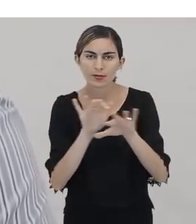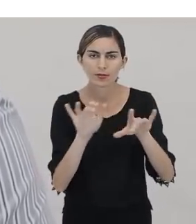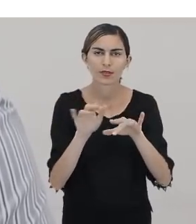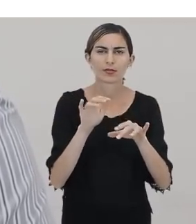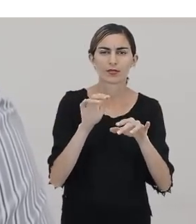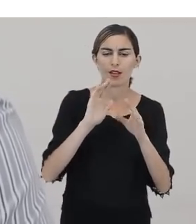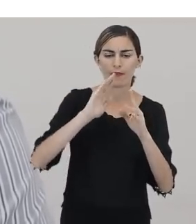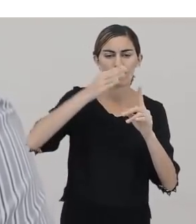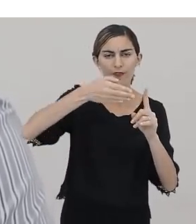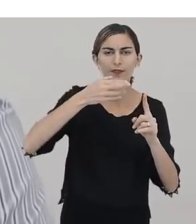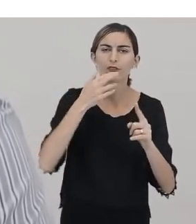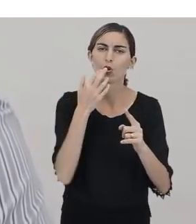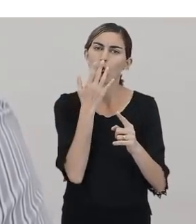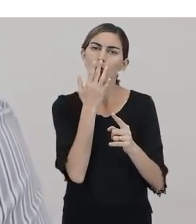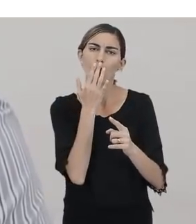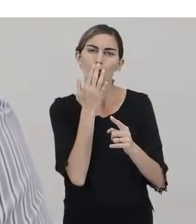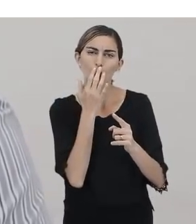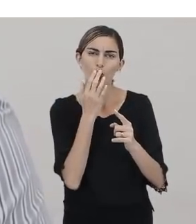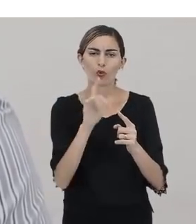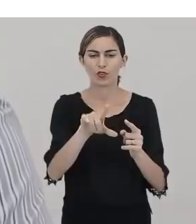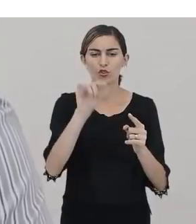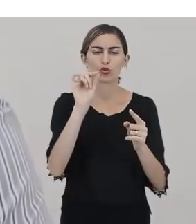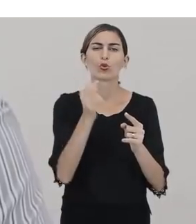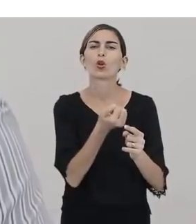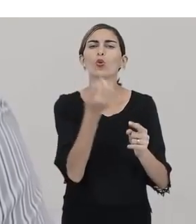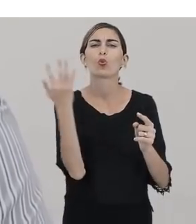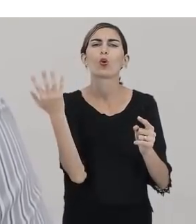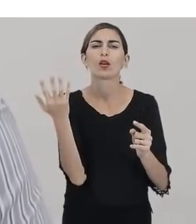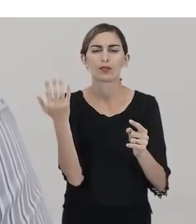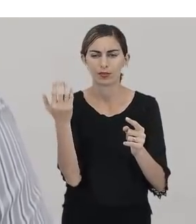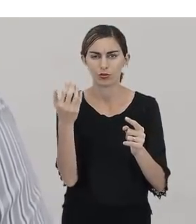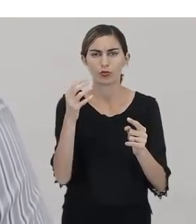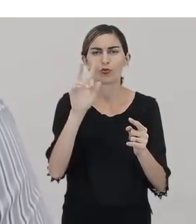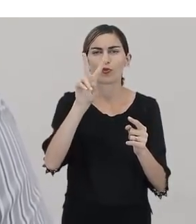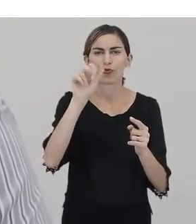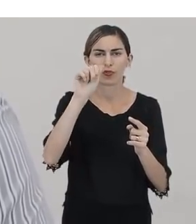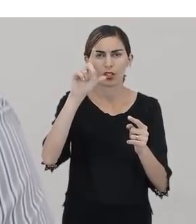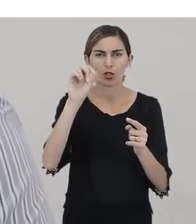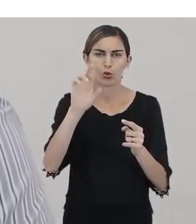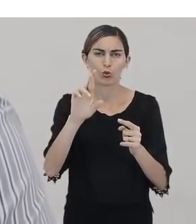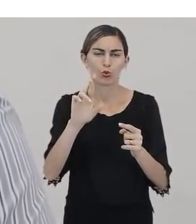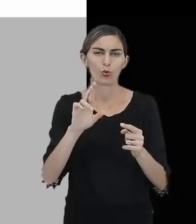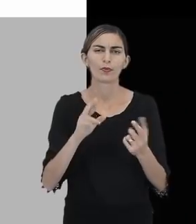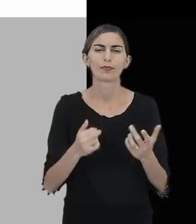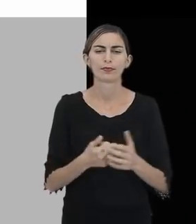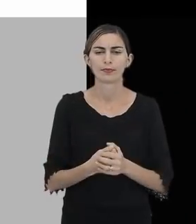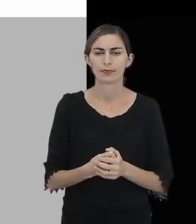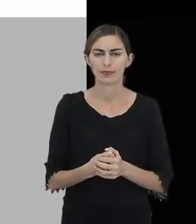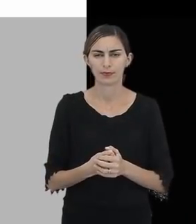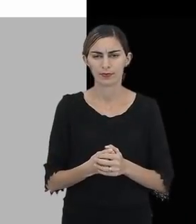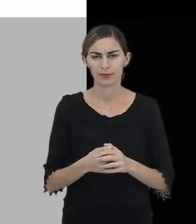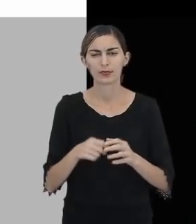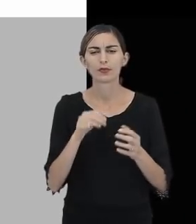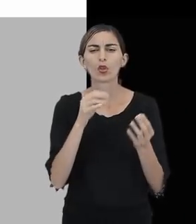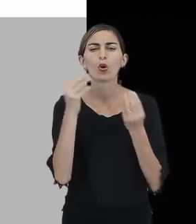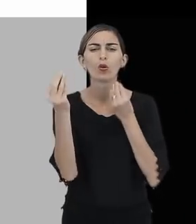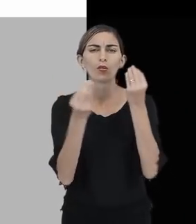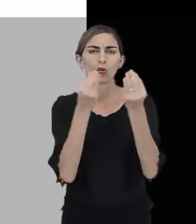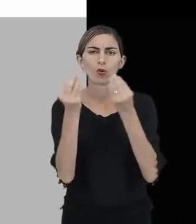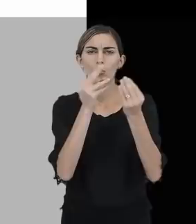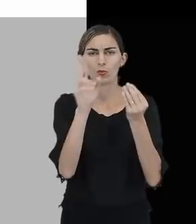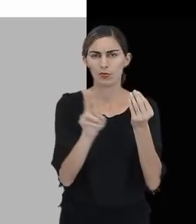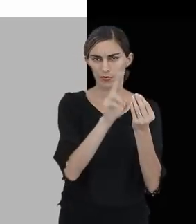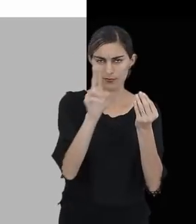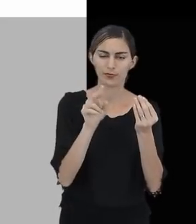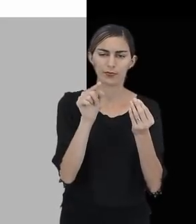da cor, e você vai definir o valor aqui em hexadecimal, certo? Então como é que você vai utilizar isso?